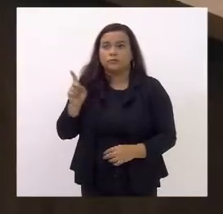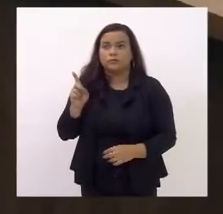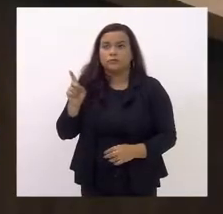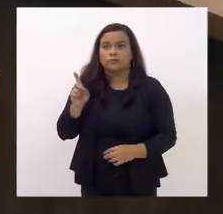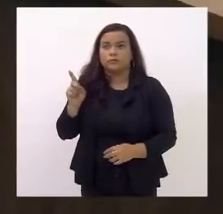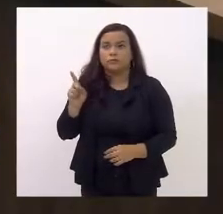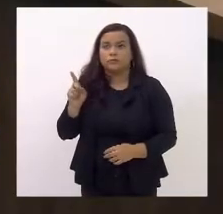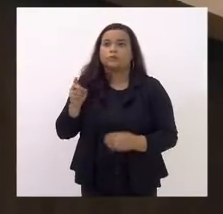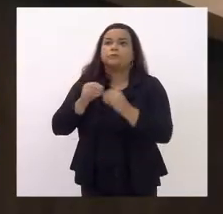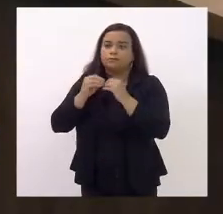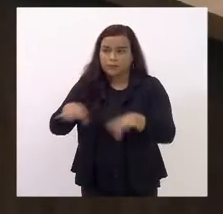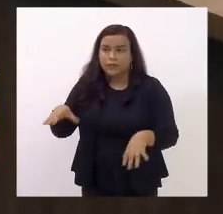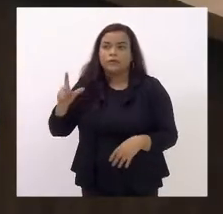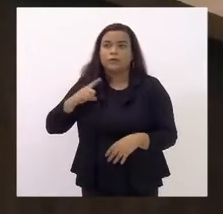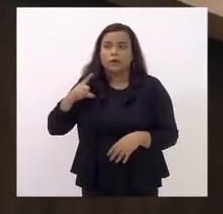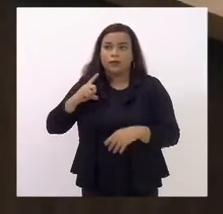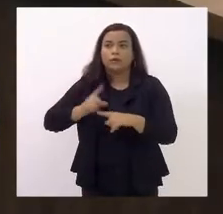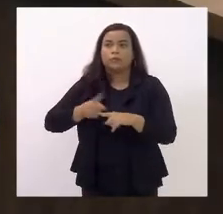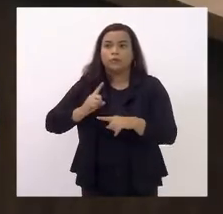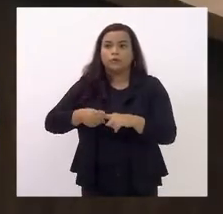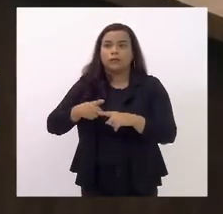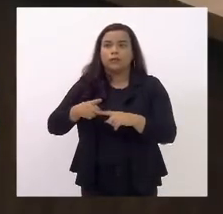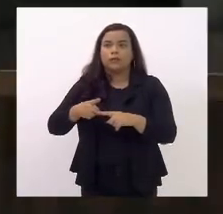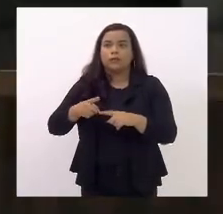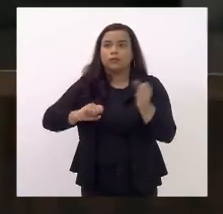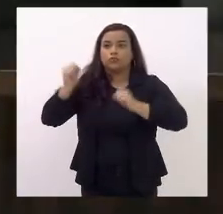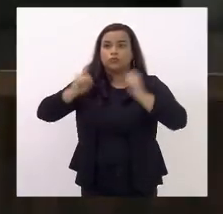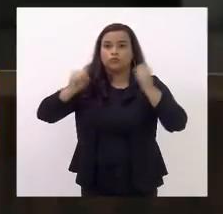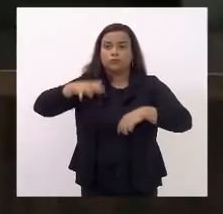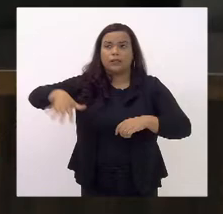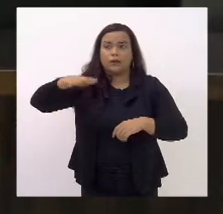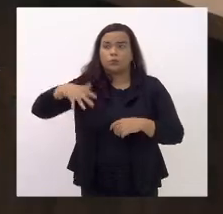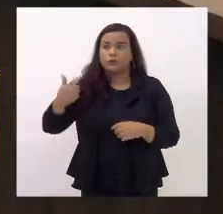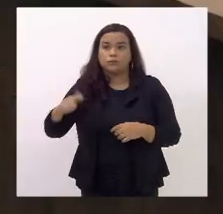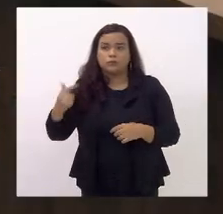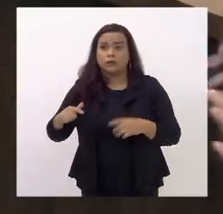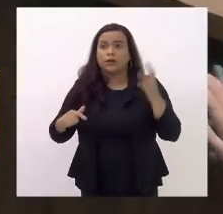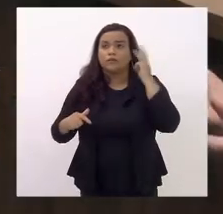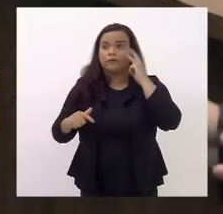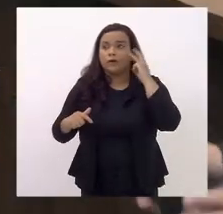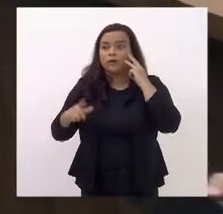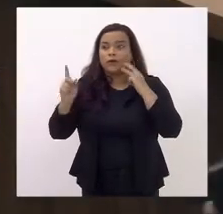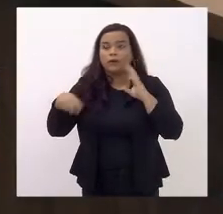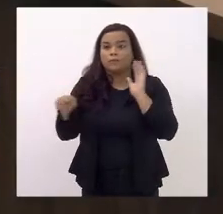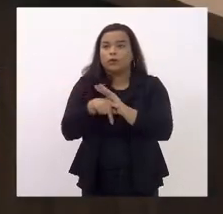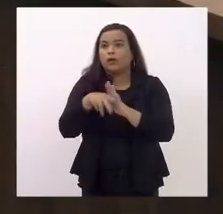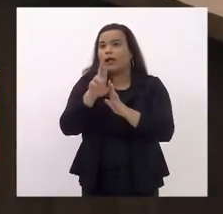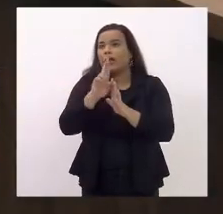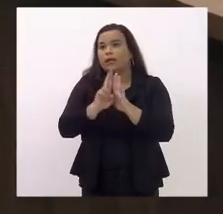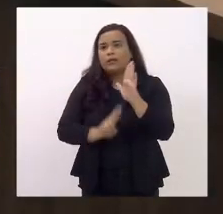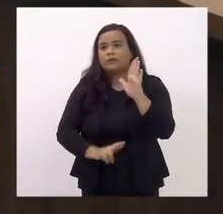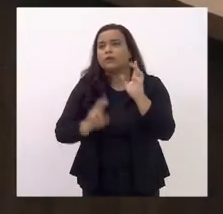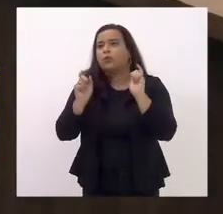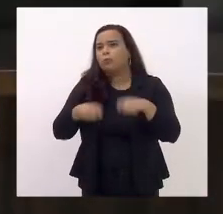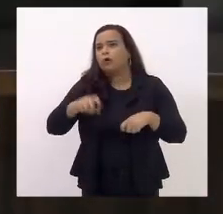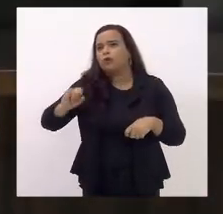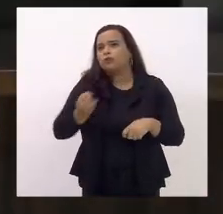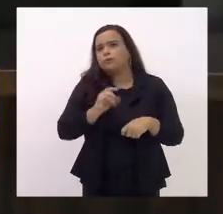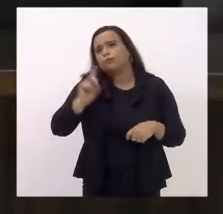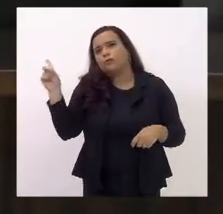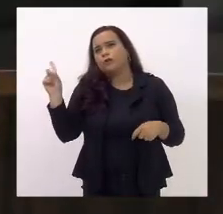A Rejane está prejudicada, porque não tem mais distrito industrial. É. A do Valdec é de redação, pode ser aproveitado pela